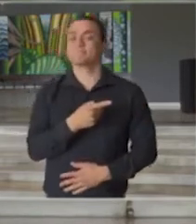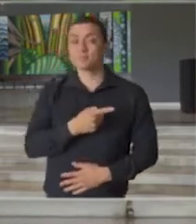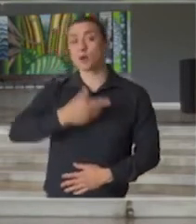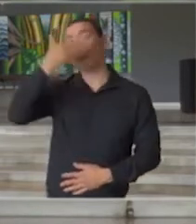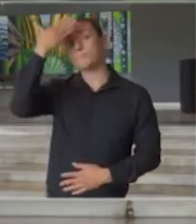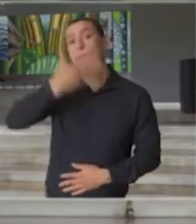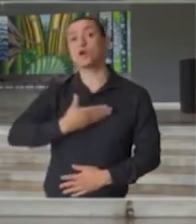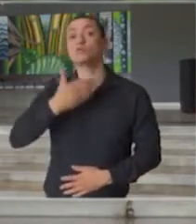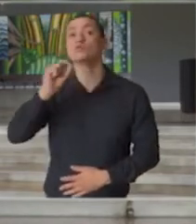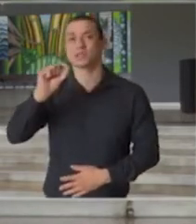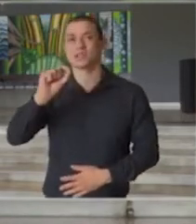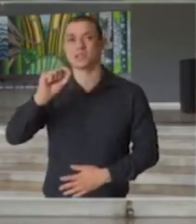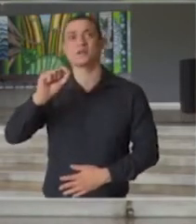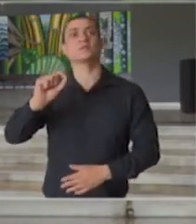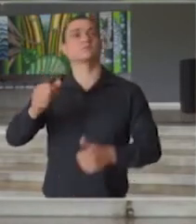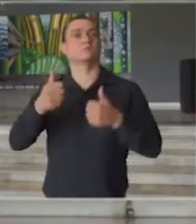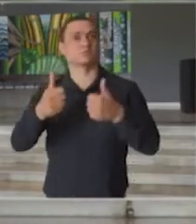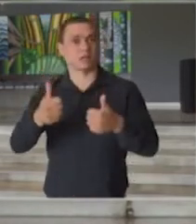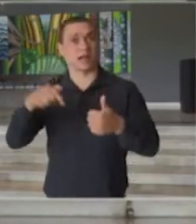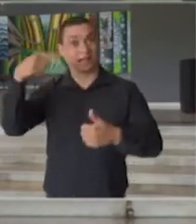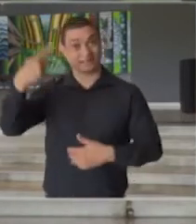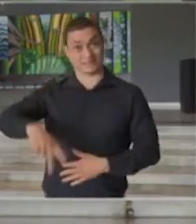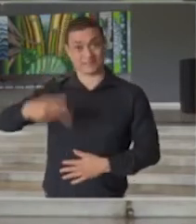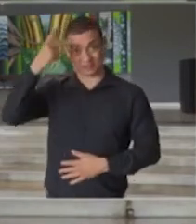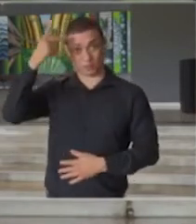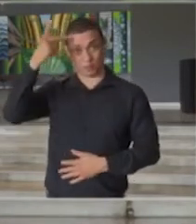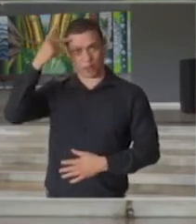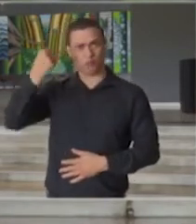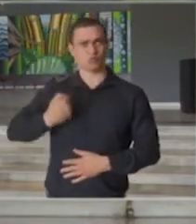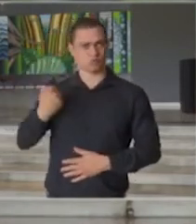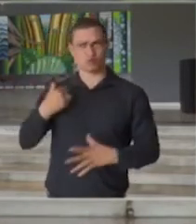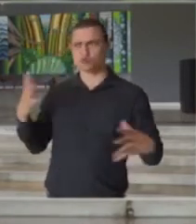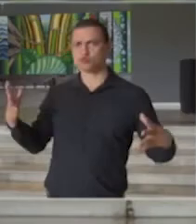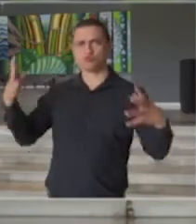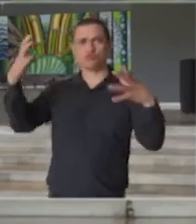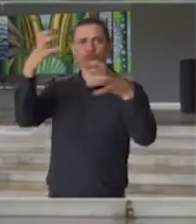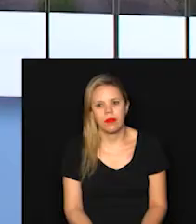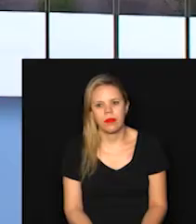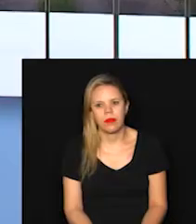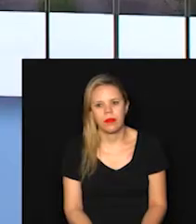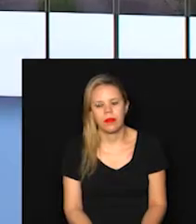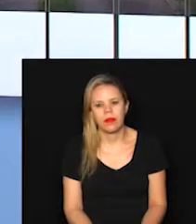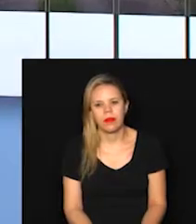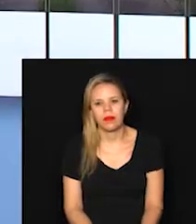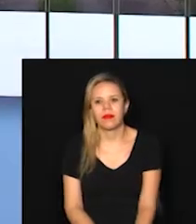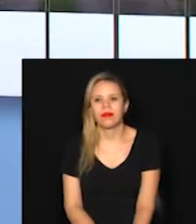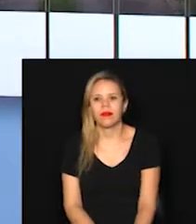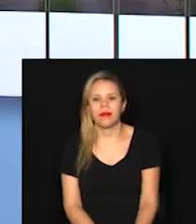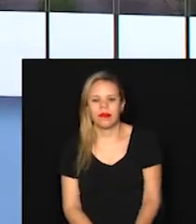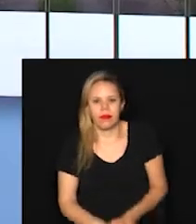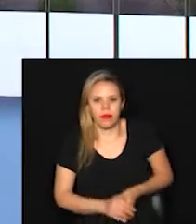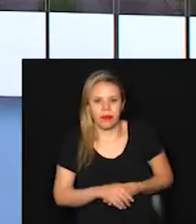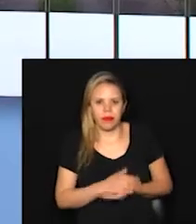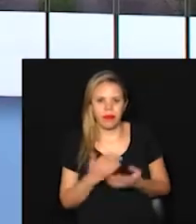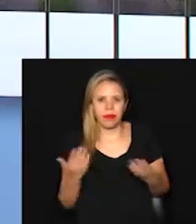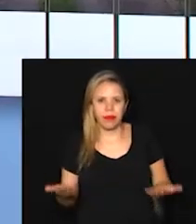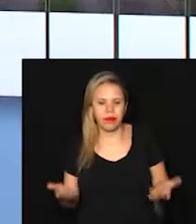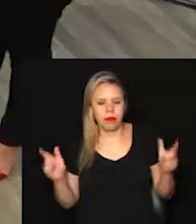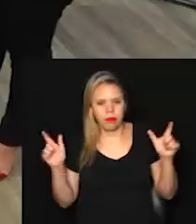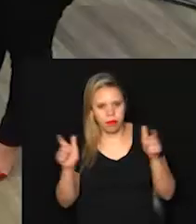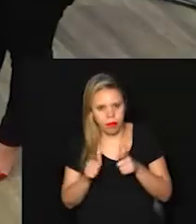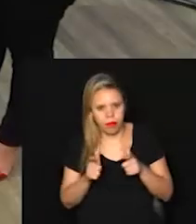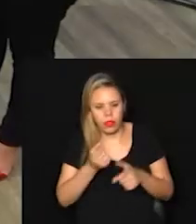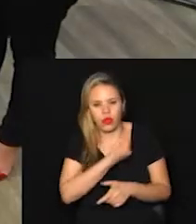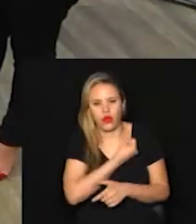comprovar a queda sólida nos indicadores no estado de São Paulo. Então, né, a queda no